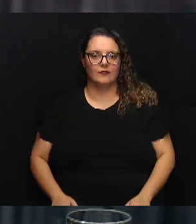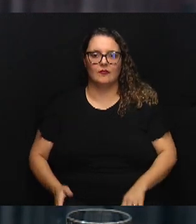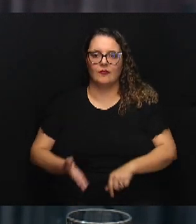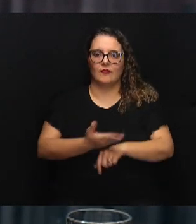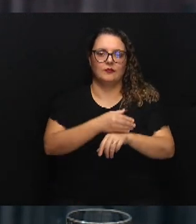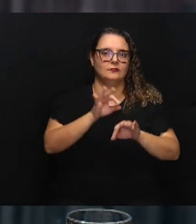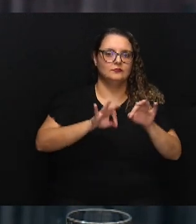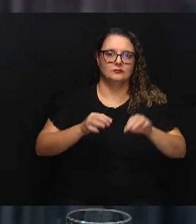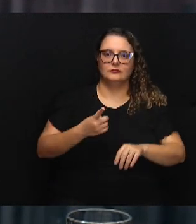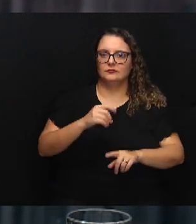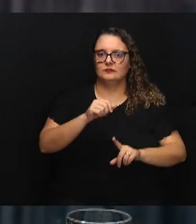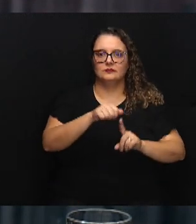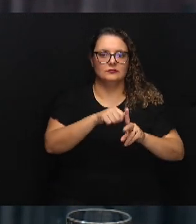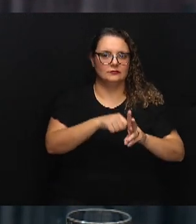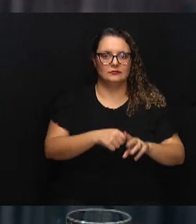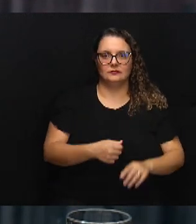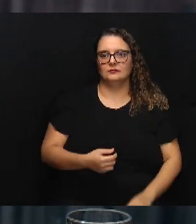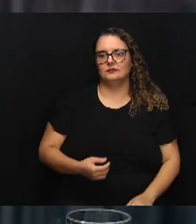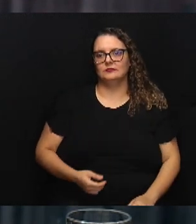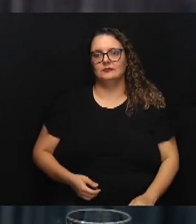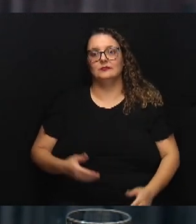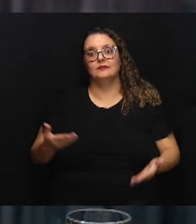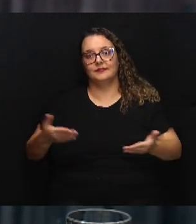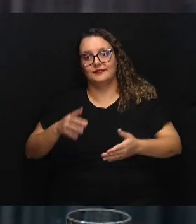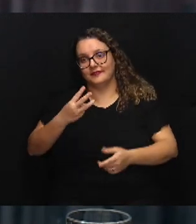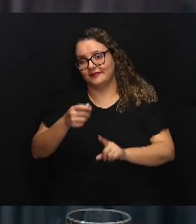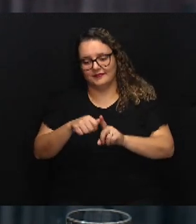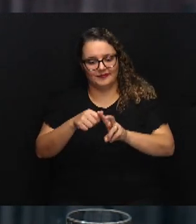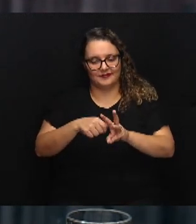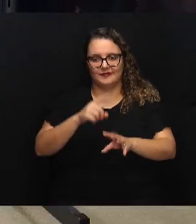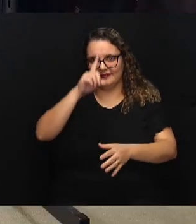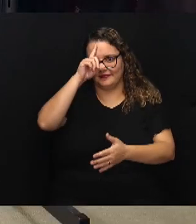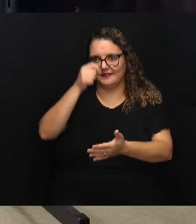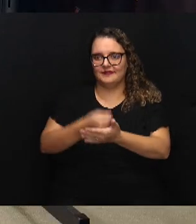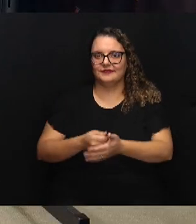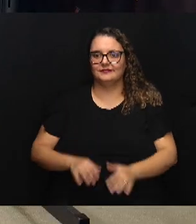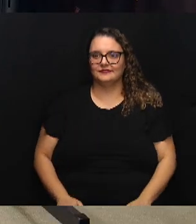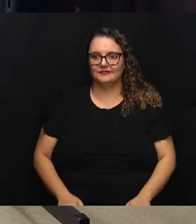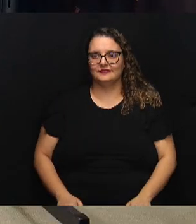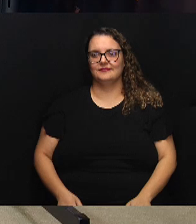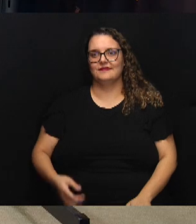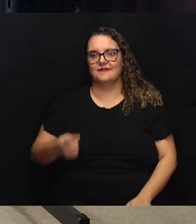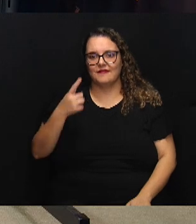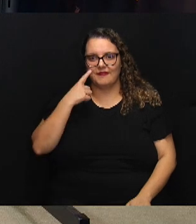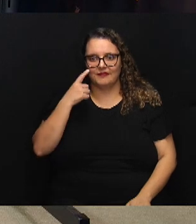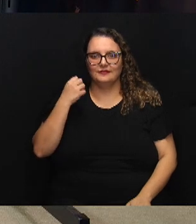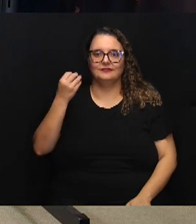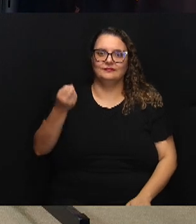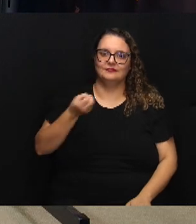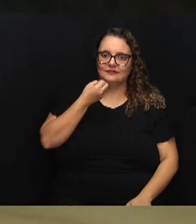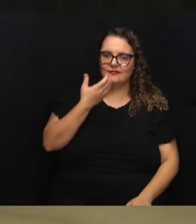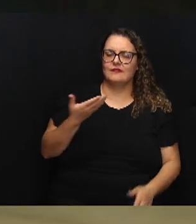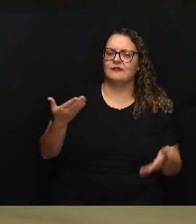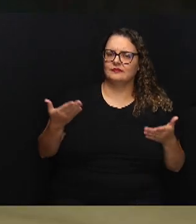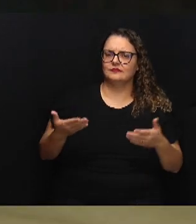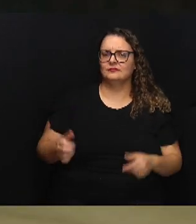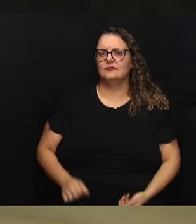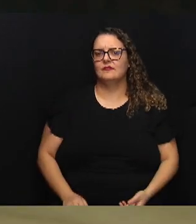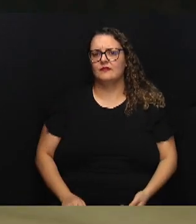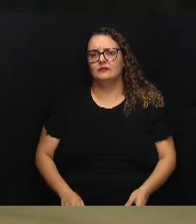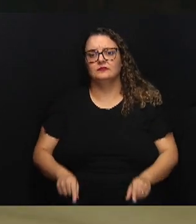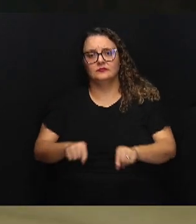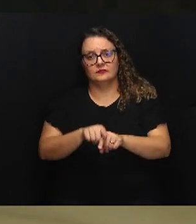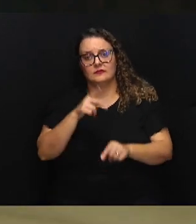com 10 meses de antecedência, 3 meses eles estão tomando essa decisão. Olha só, né, gente? Viajar é muito bom. Agora, a gente precisa salientar